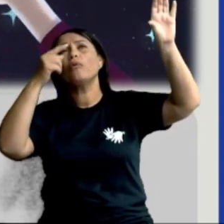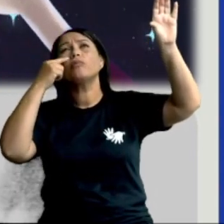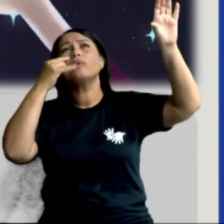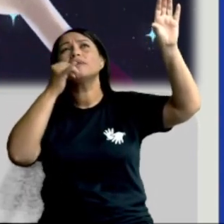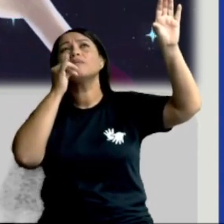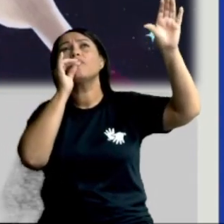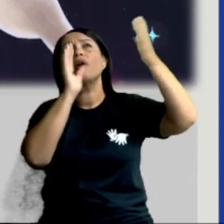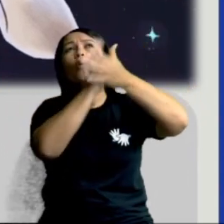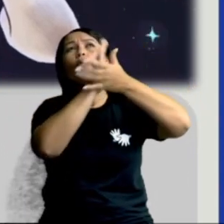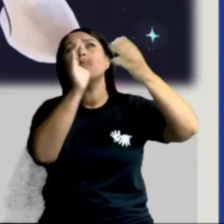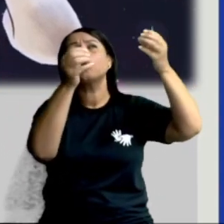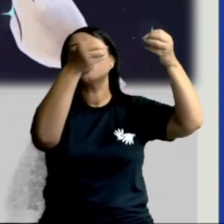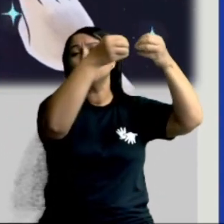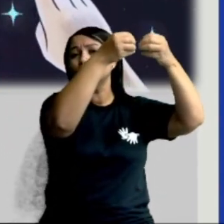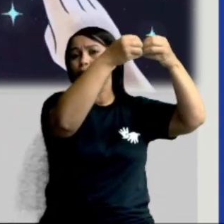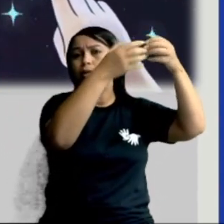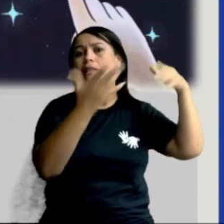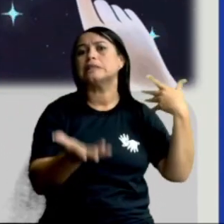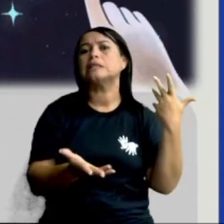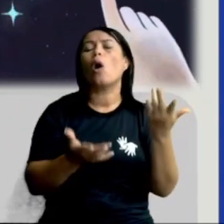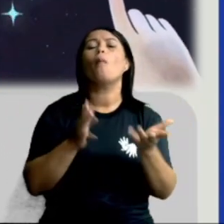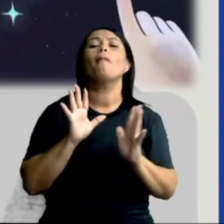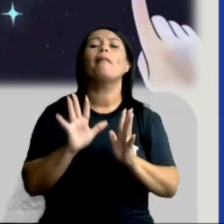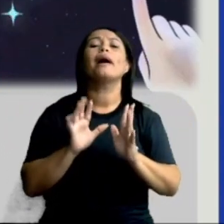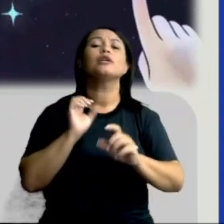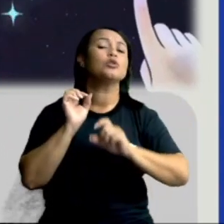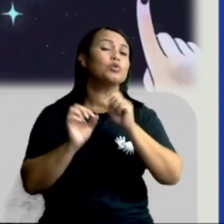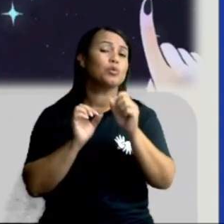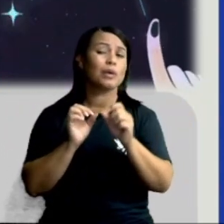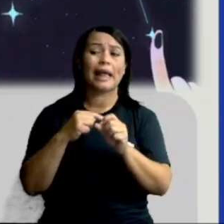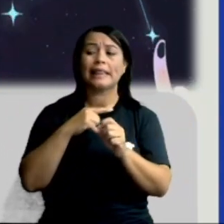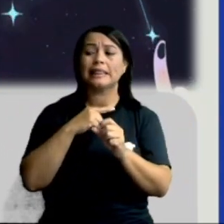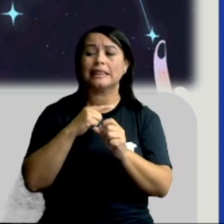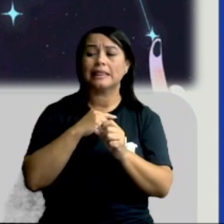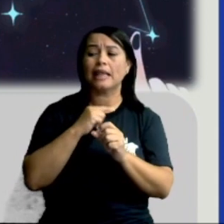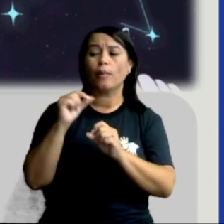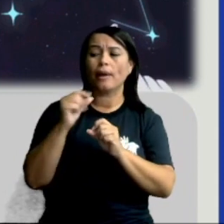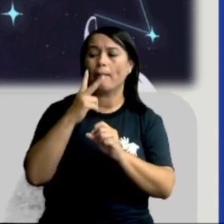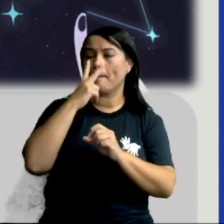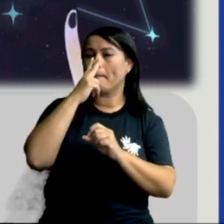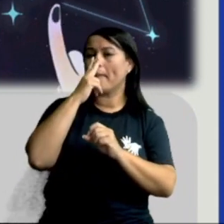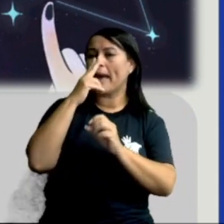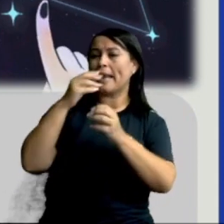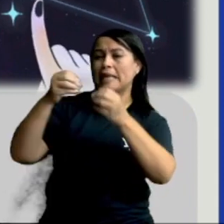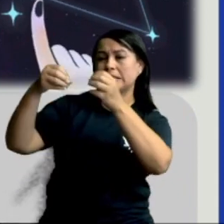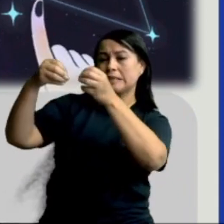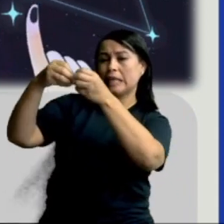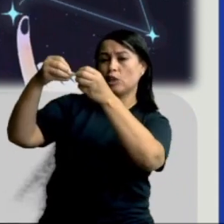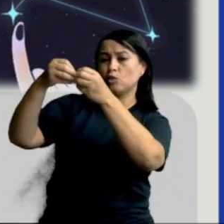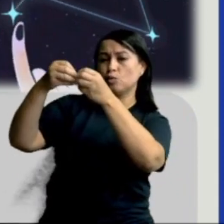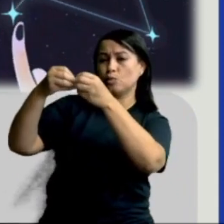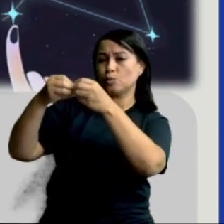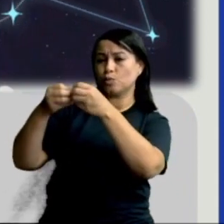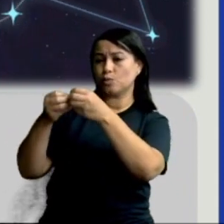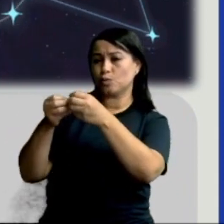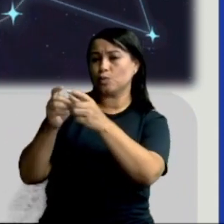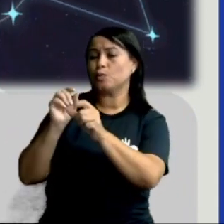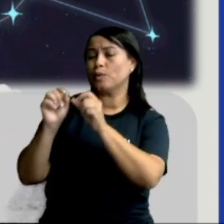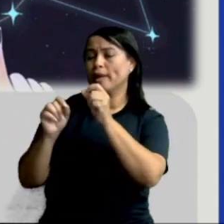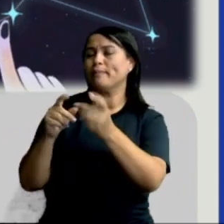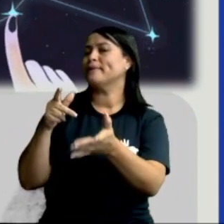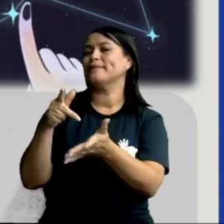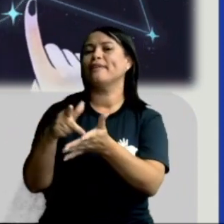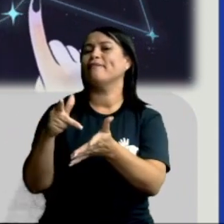estrelas próximas. Mas, apesar de parecer que estão próximas uma das outras,